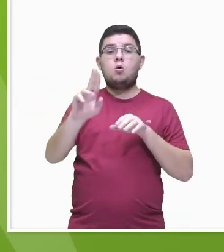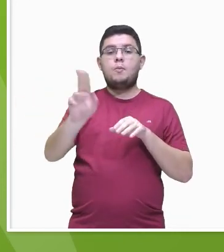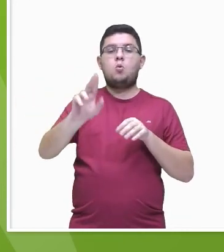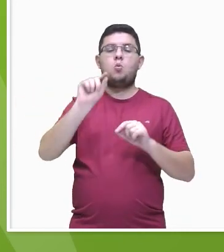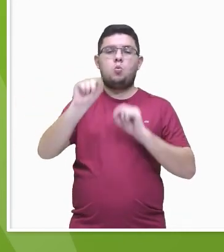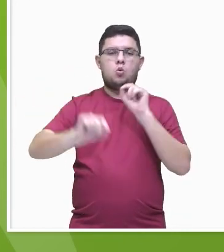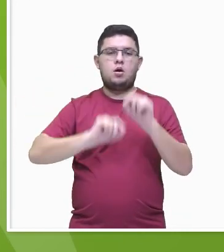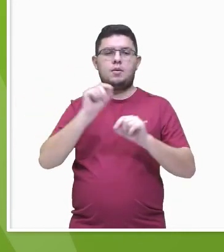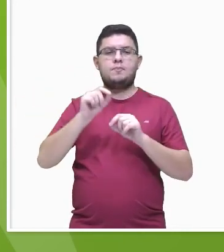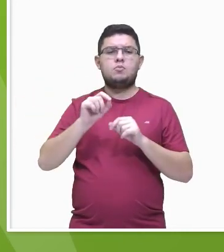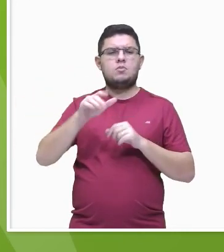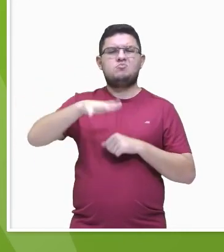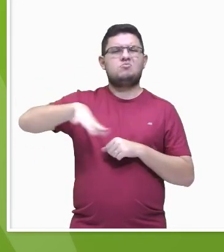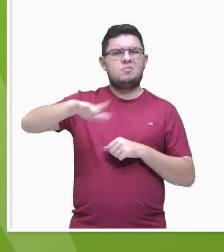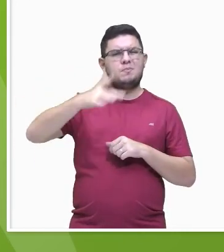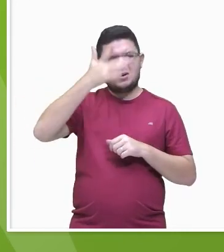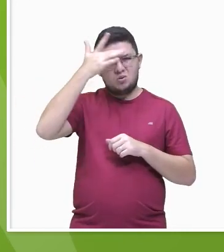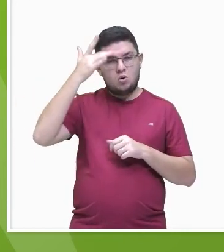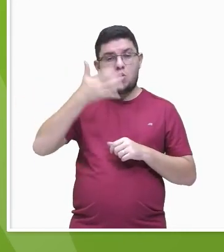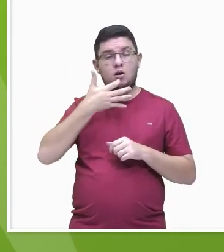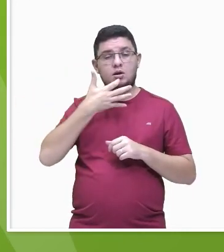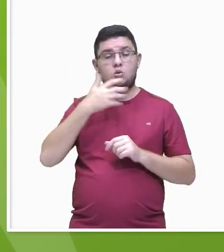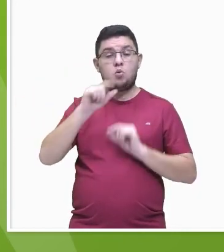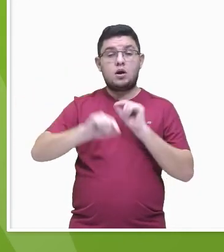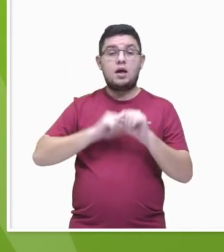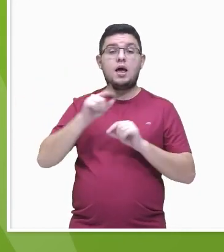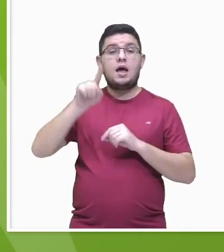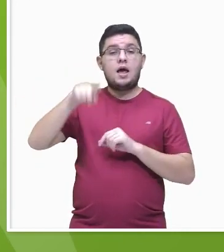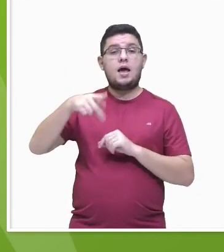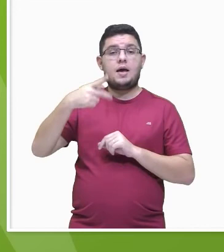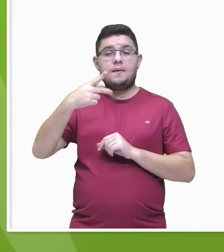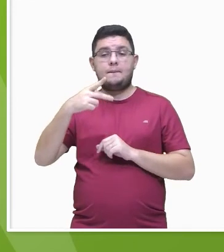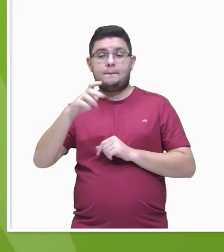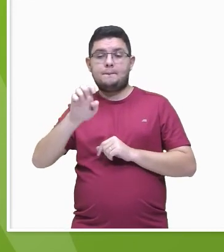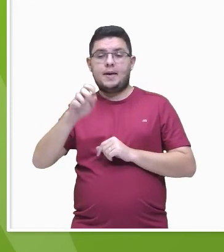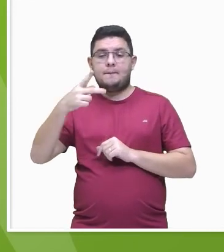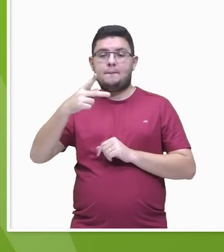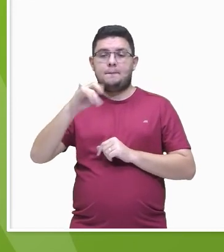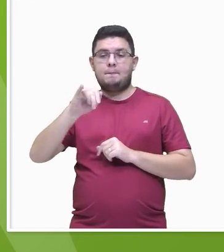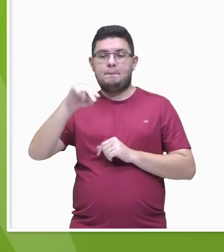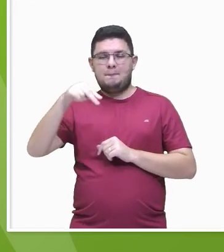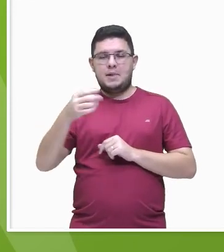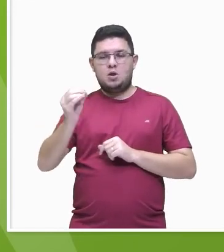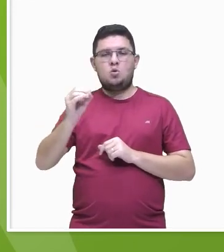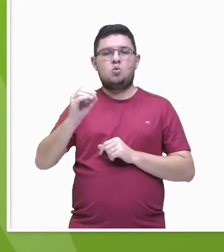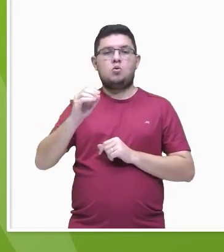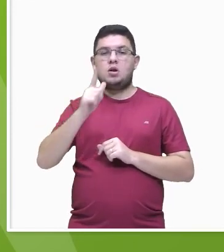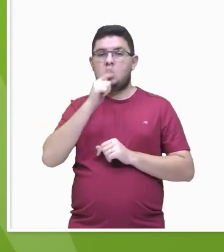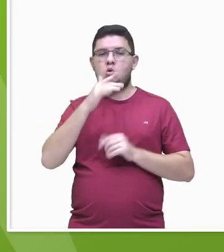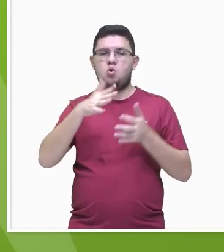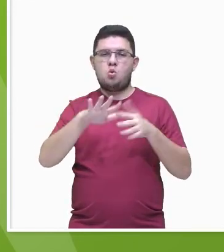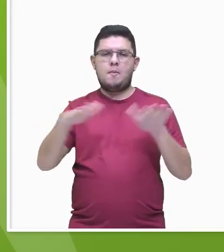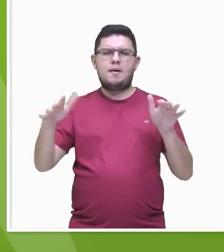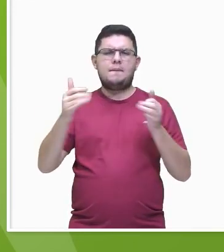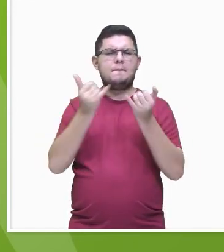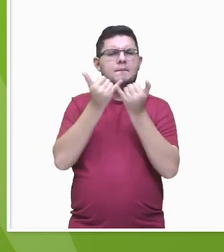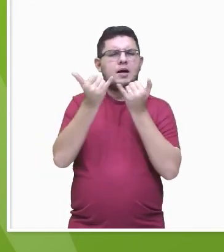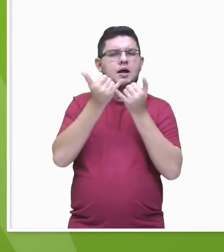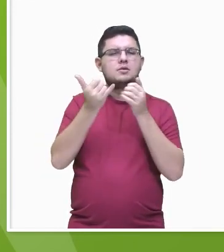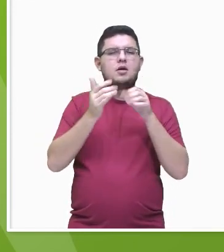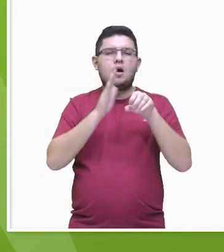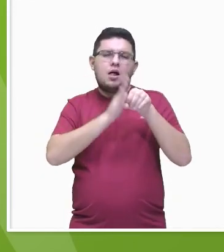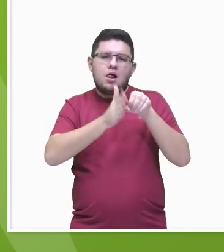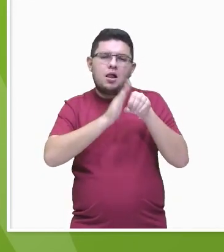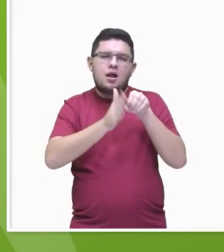conhecido como o pepino do mar, né? Porque ele lembra um pepino, né? Aquele vegetal ali que a